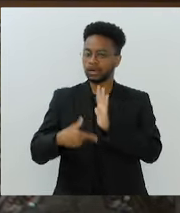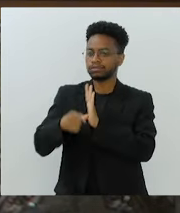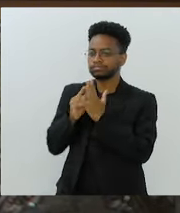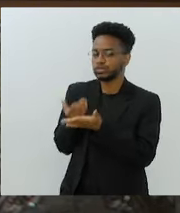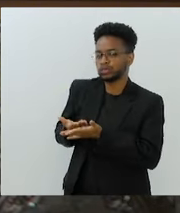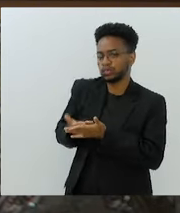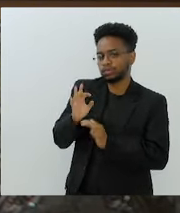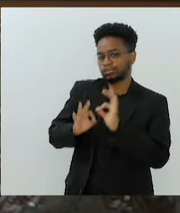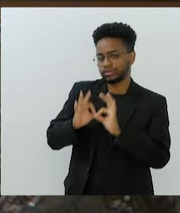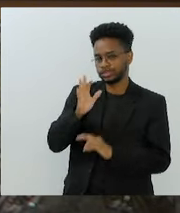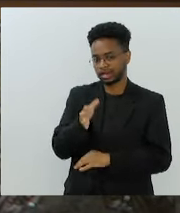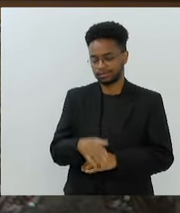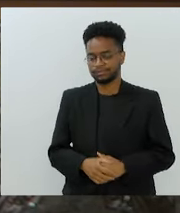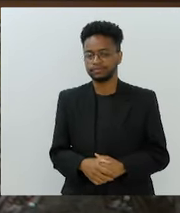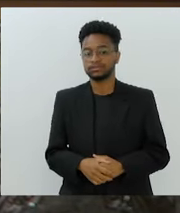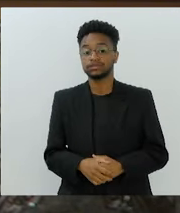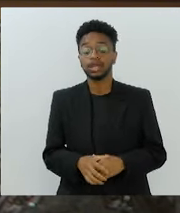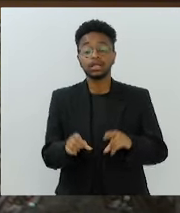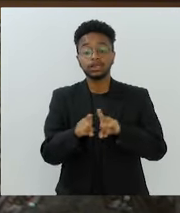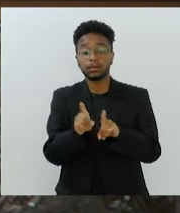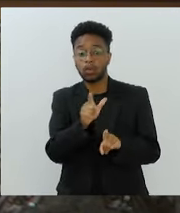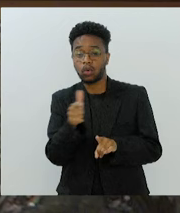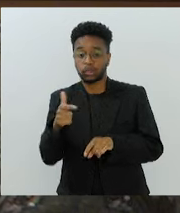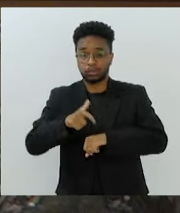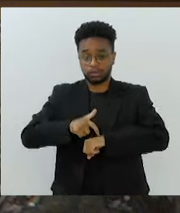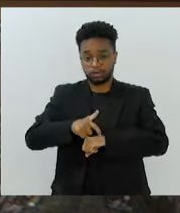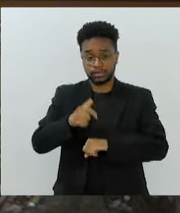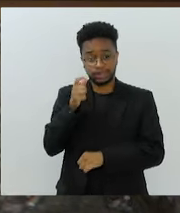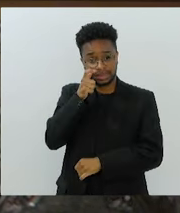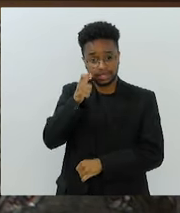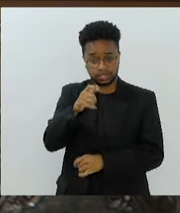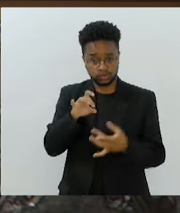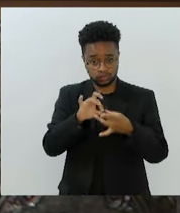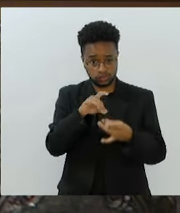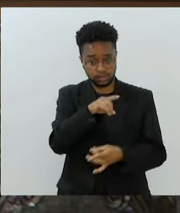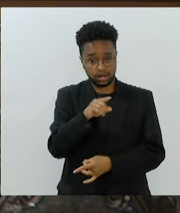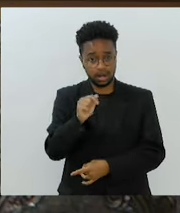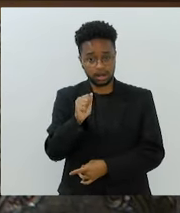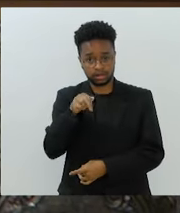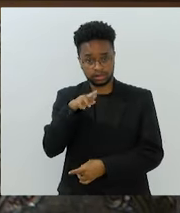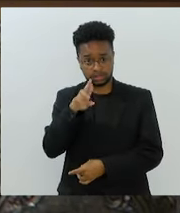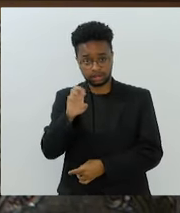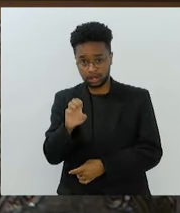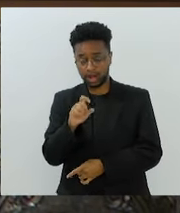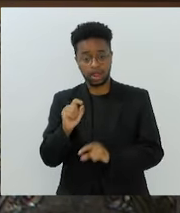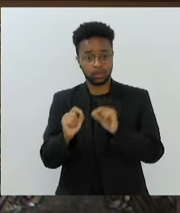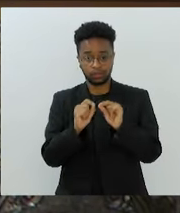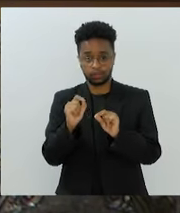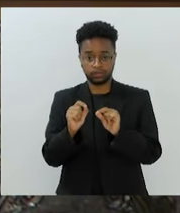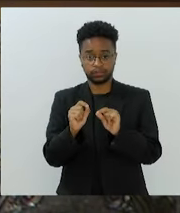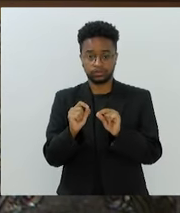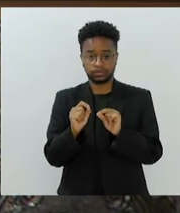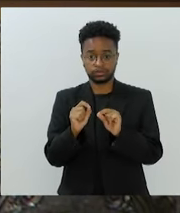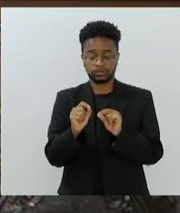E outro momento também interessante com o André foi nas mortandades de peixe na